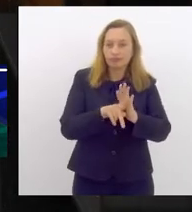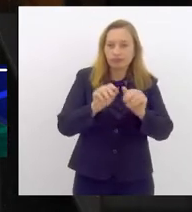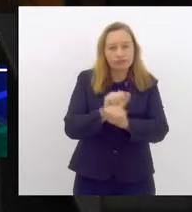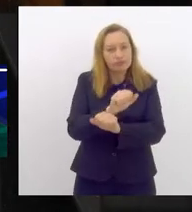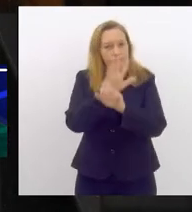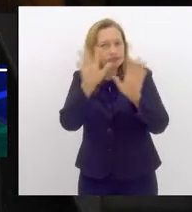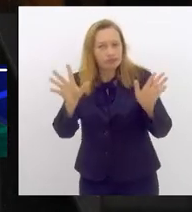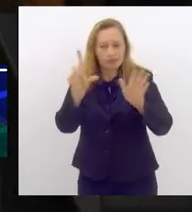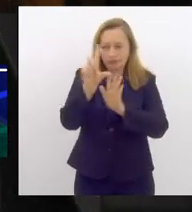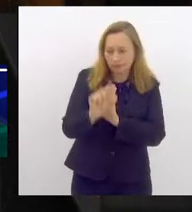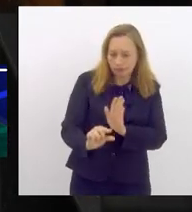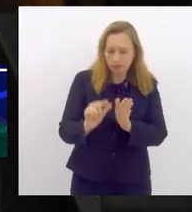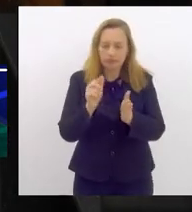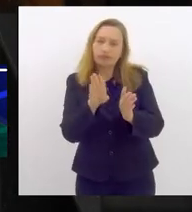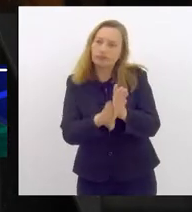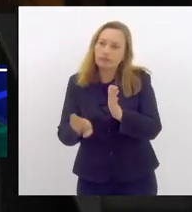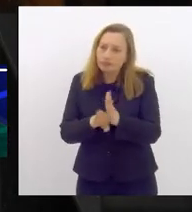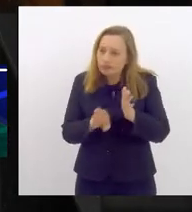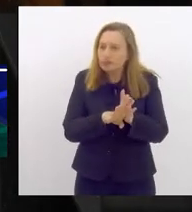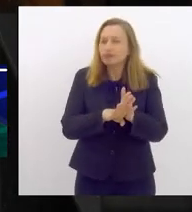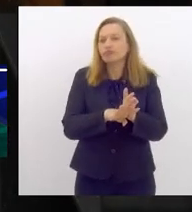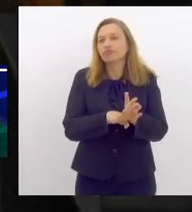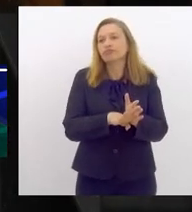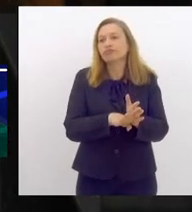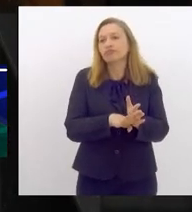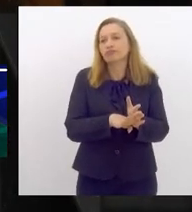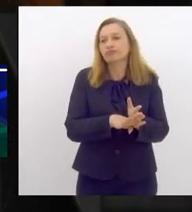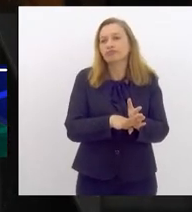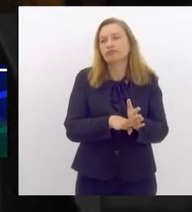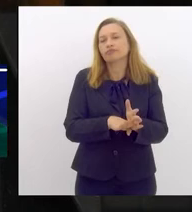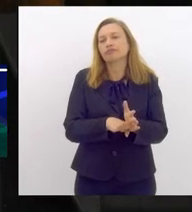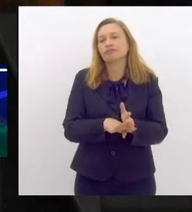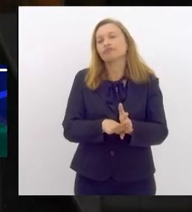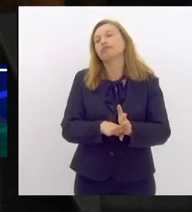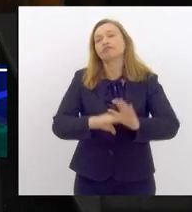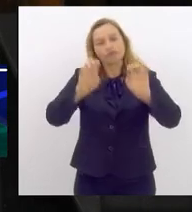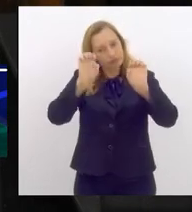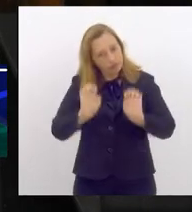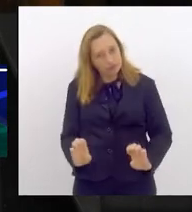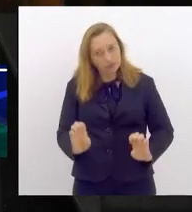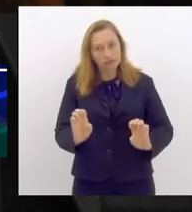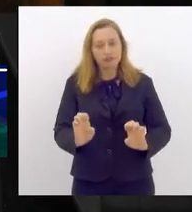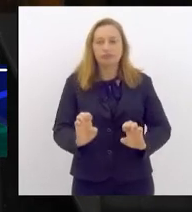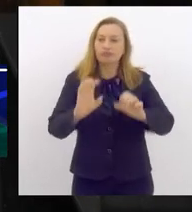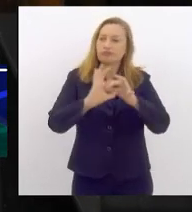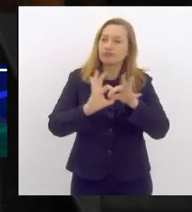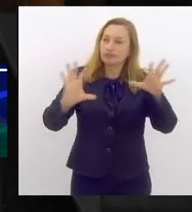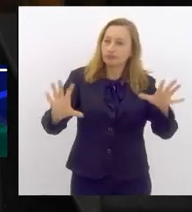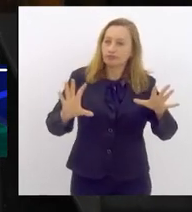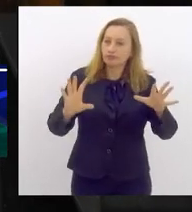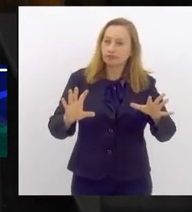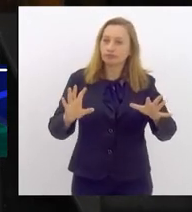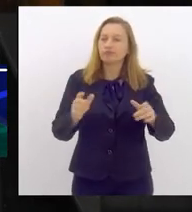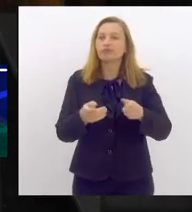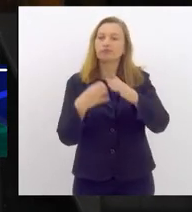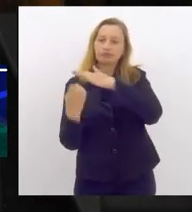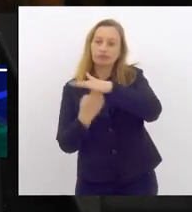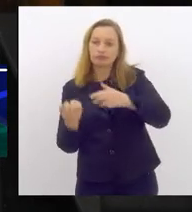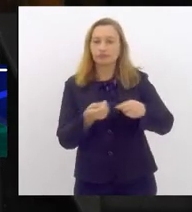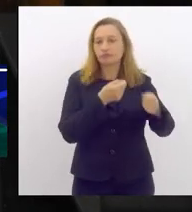transparência e redução de custos a favor da ética e da independência das agências